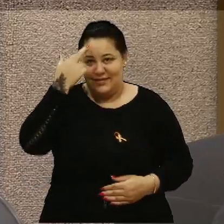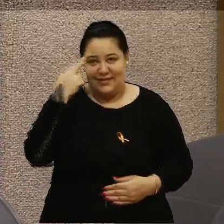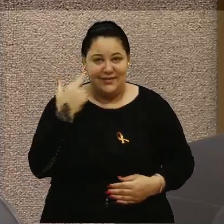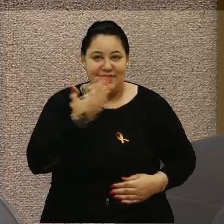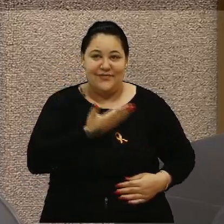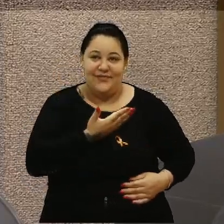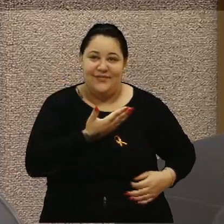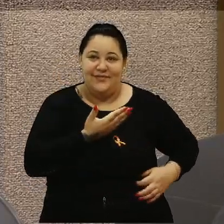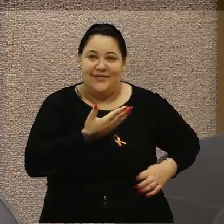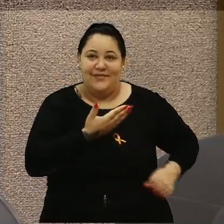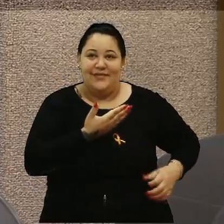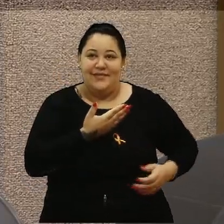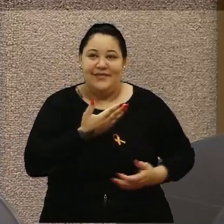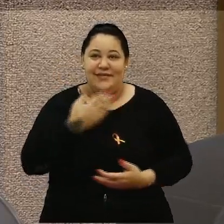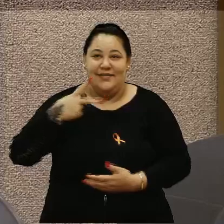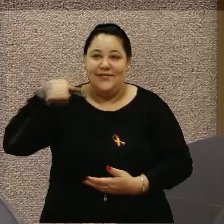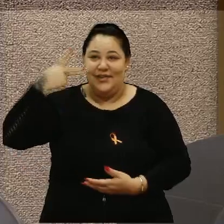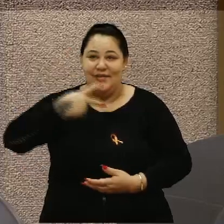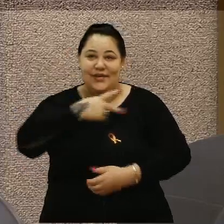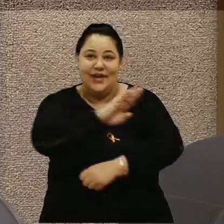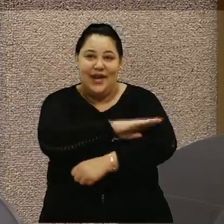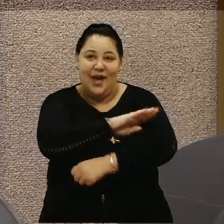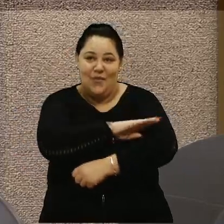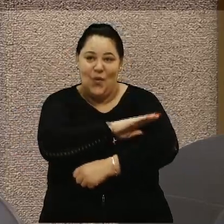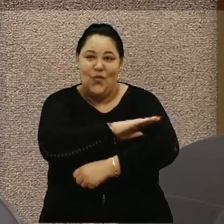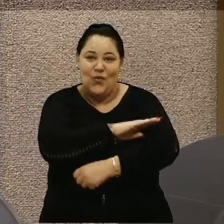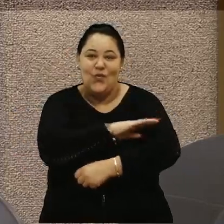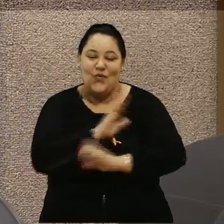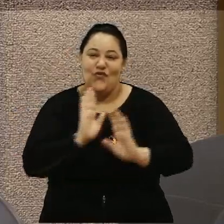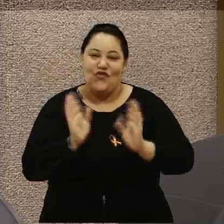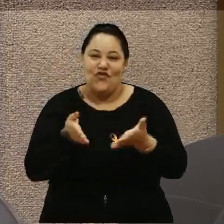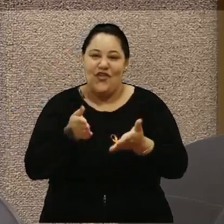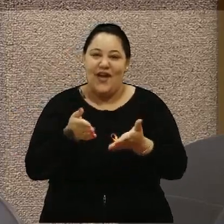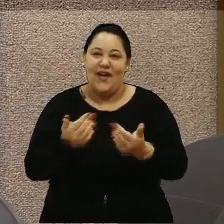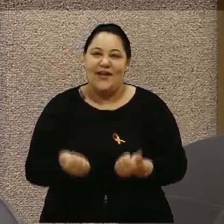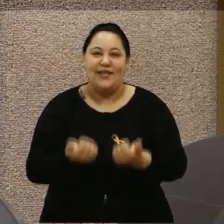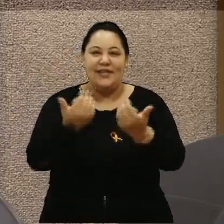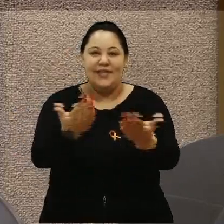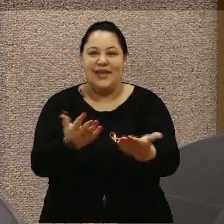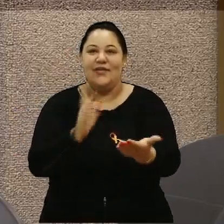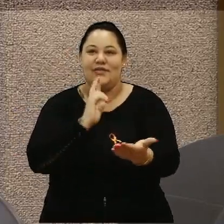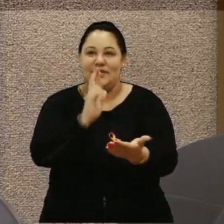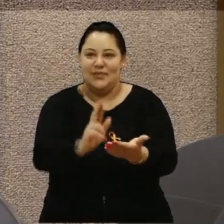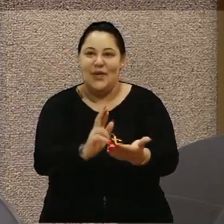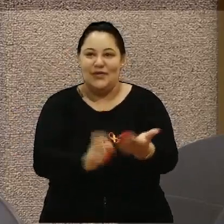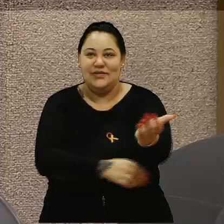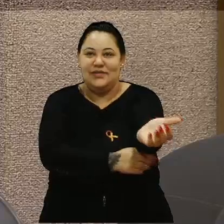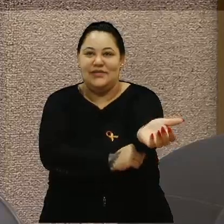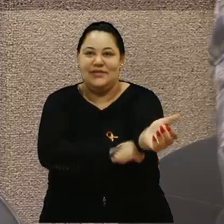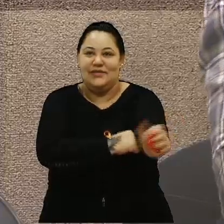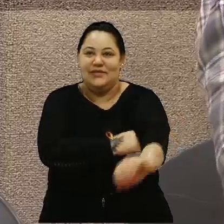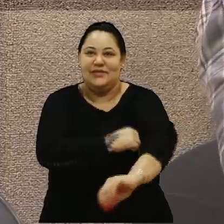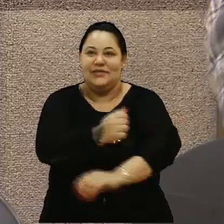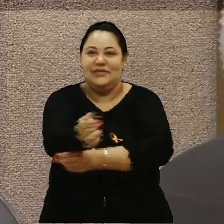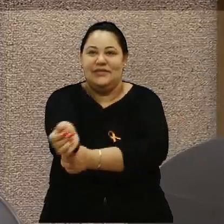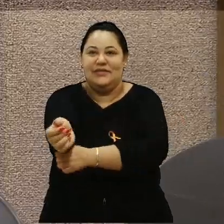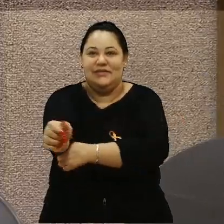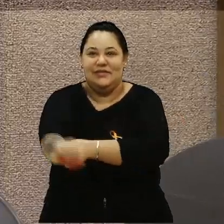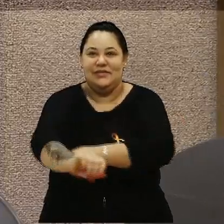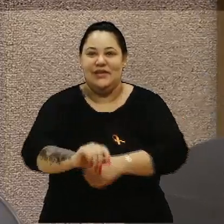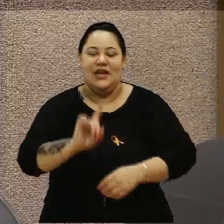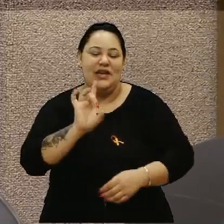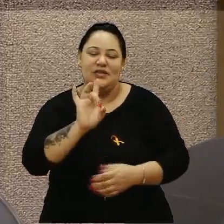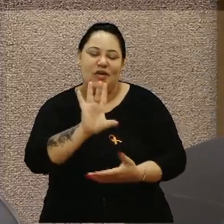o vereador Ramon já meio que deu as respostas, né? O pedido de informações é pro forma,